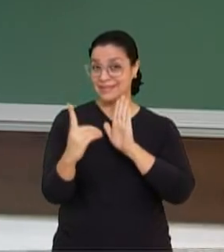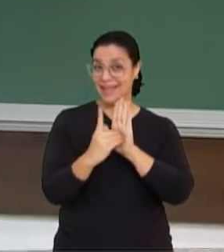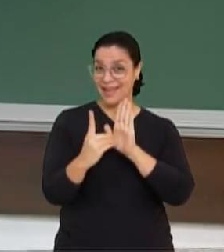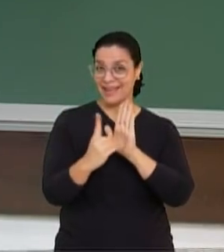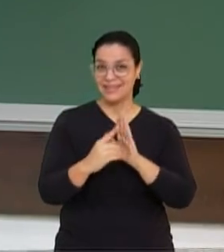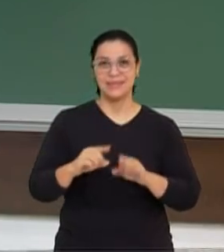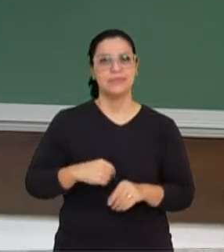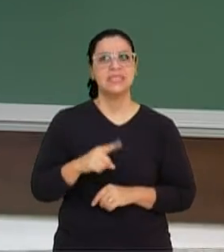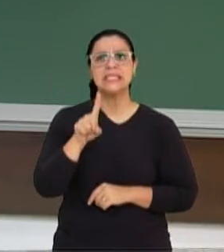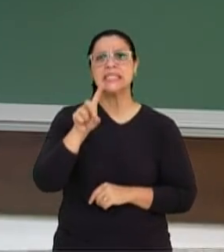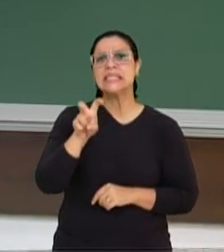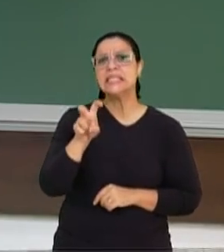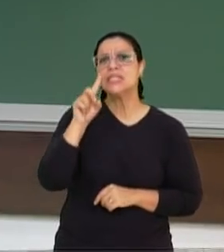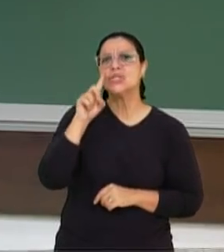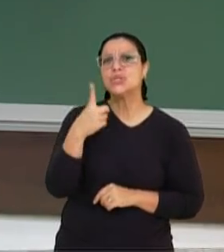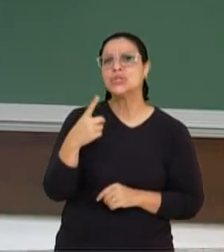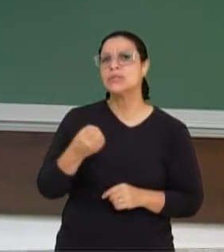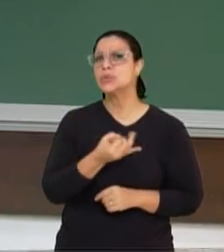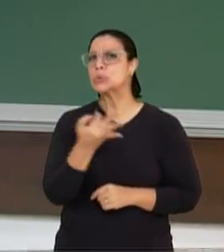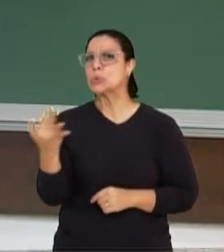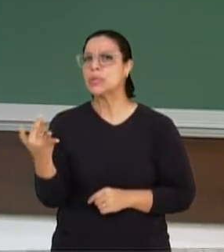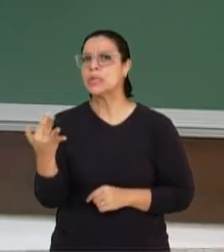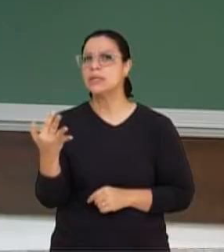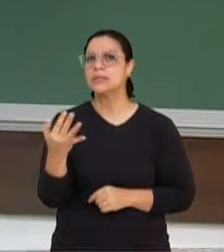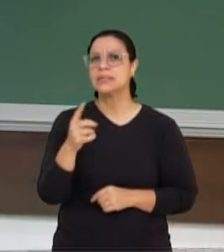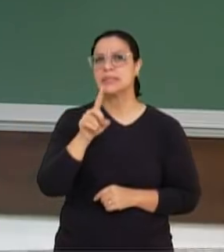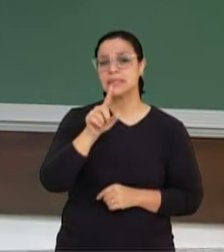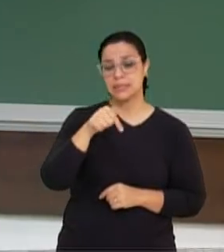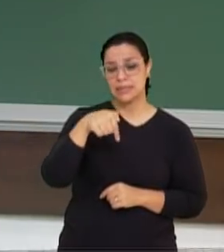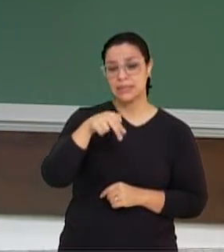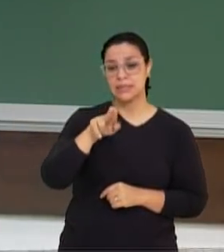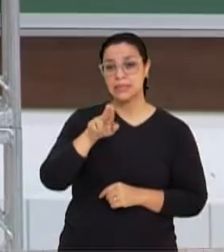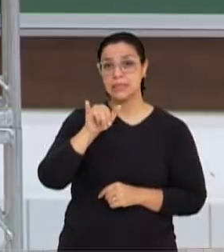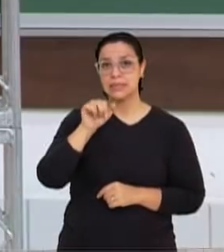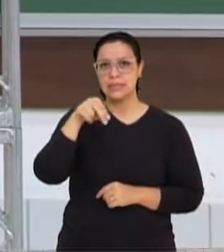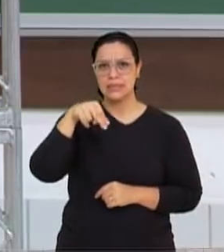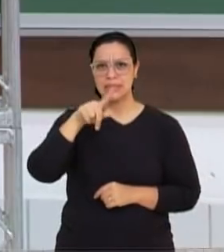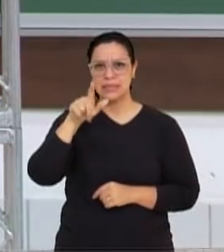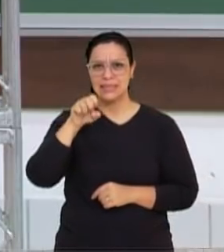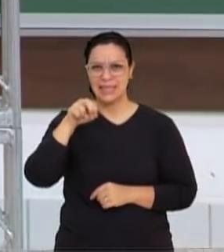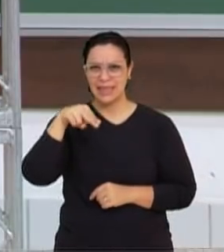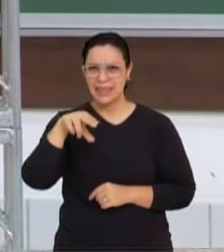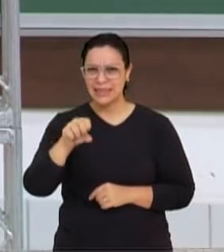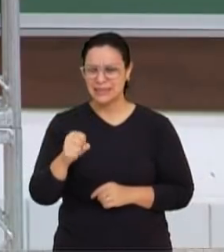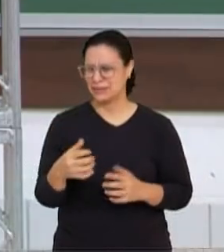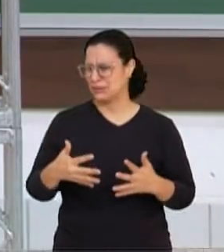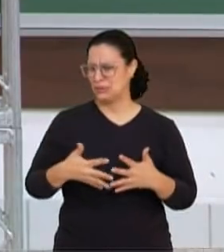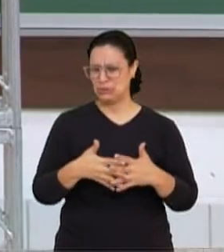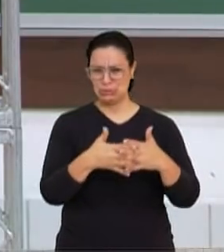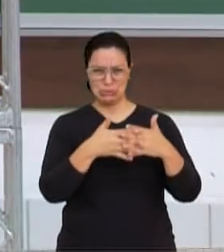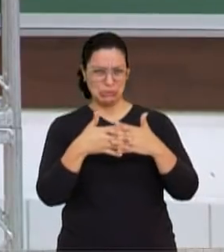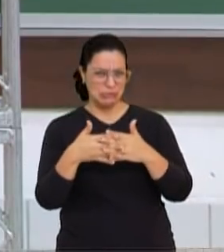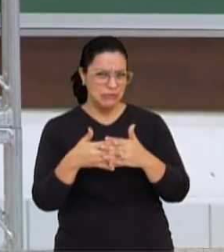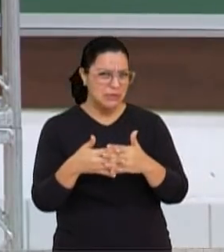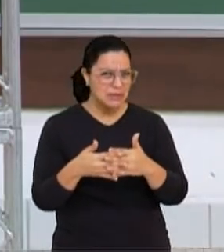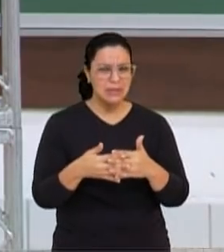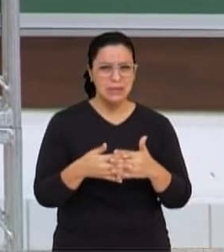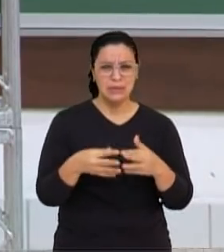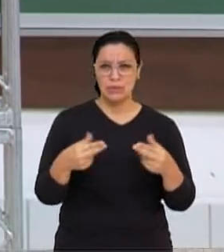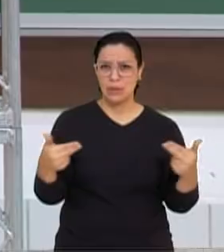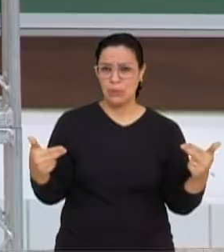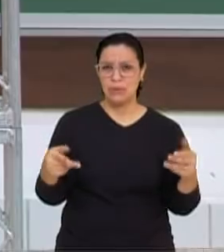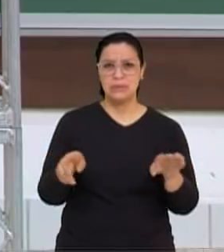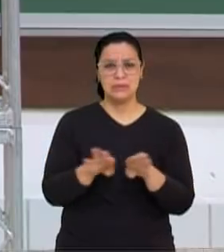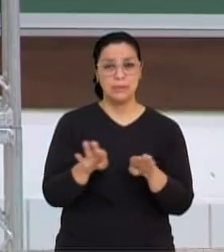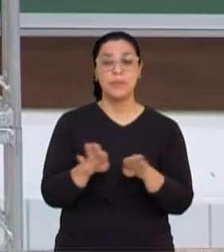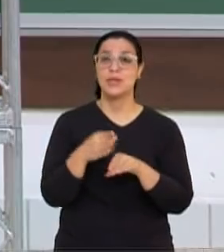E 15 dias equivalem a quantas quinzenas? Nossa, professora, que confusão, quanta coisa, mas é exatamente